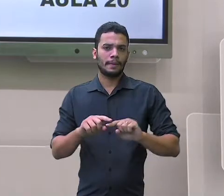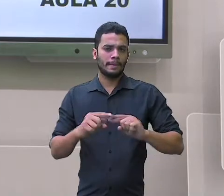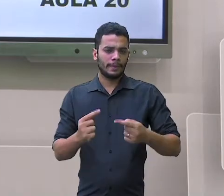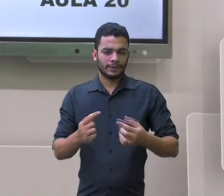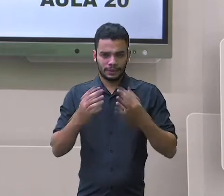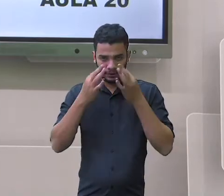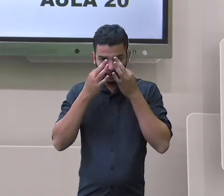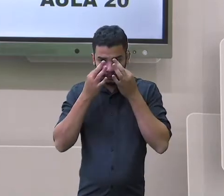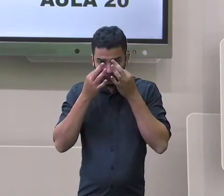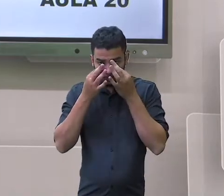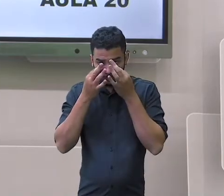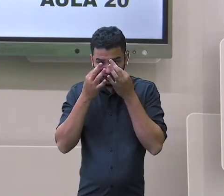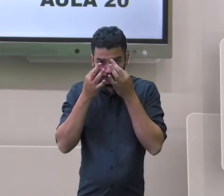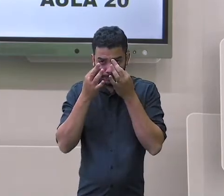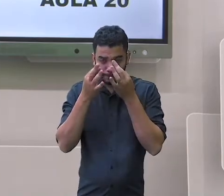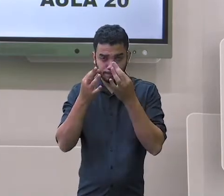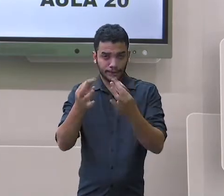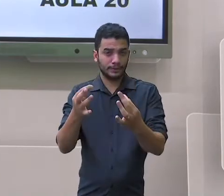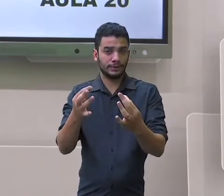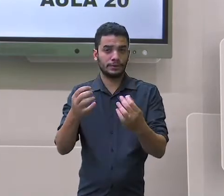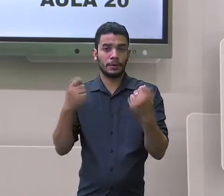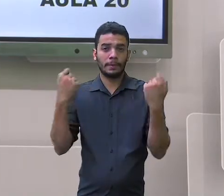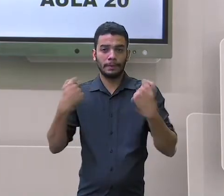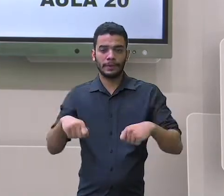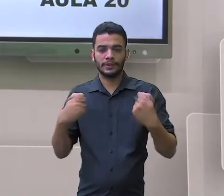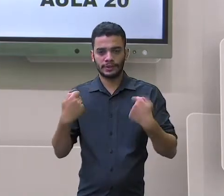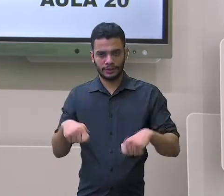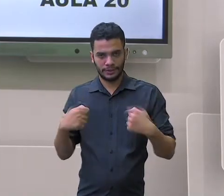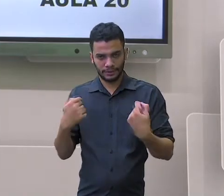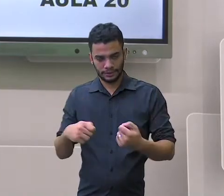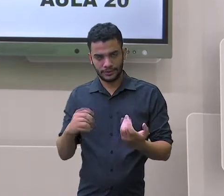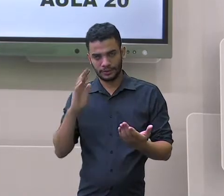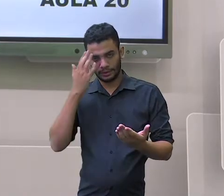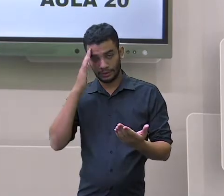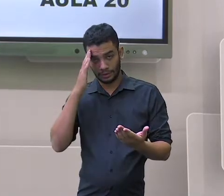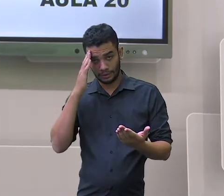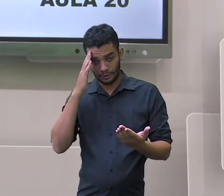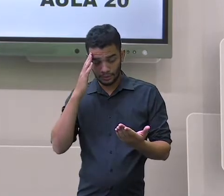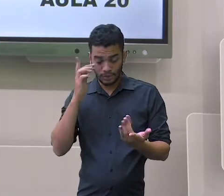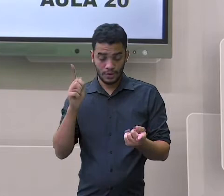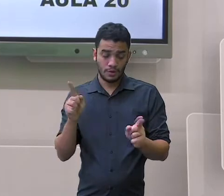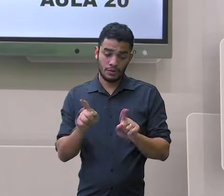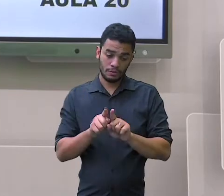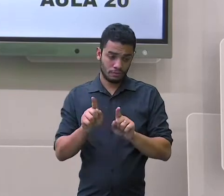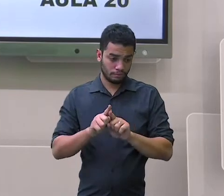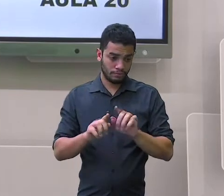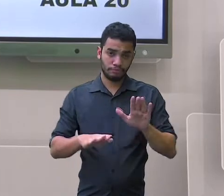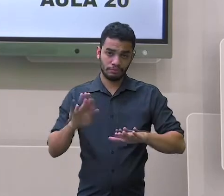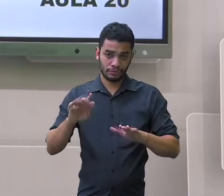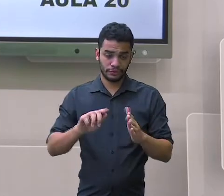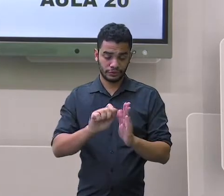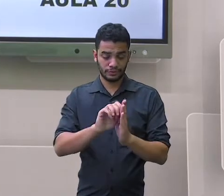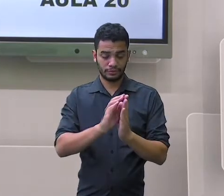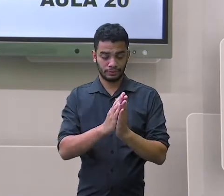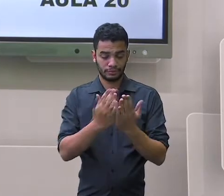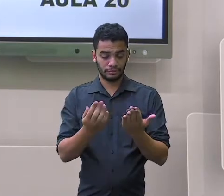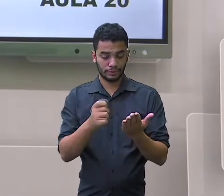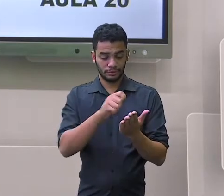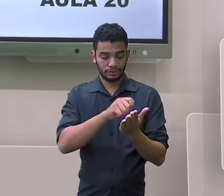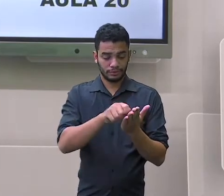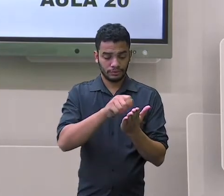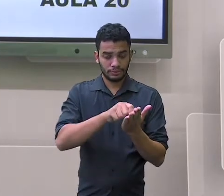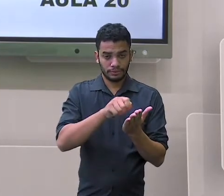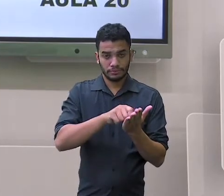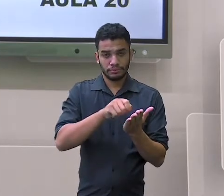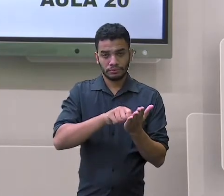atenção no ver, no ouvir e, de repente, no escrever também. É muito importante, pessoal,